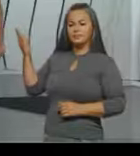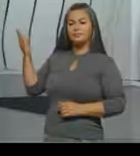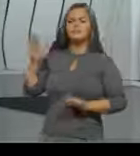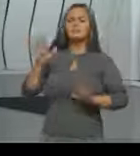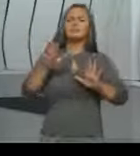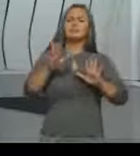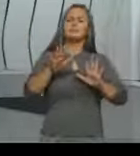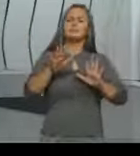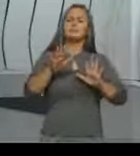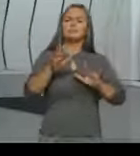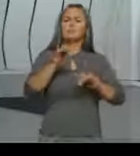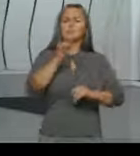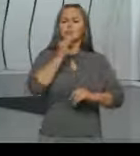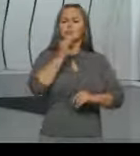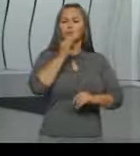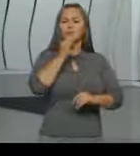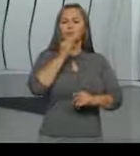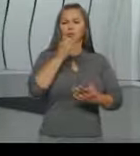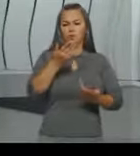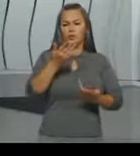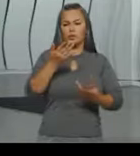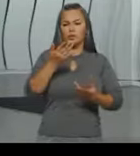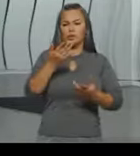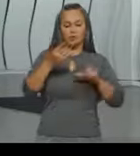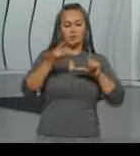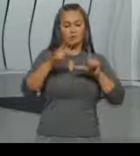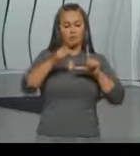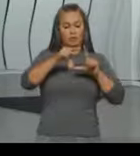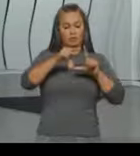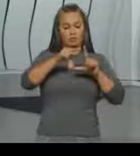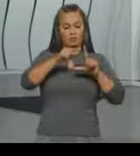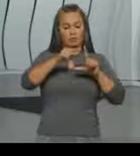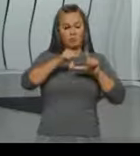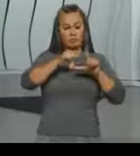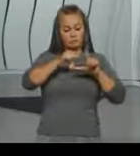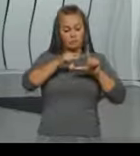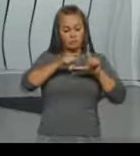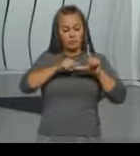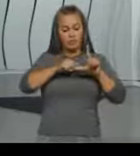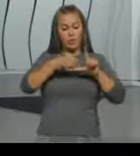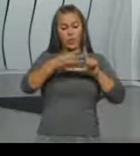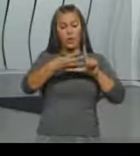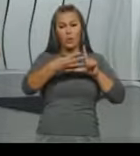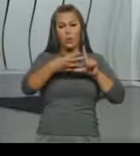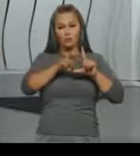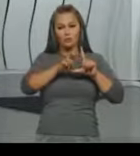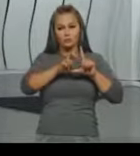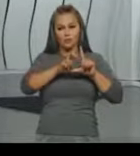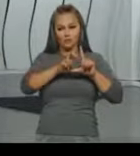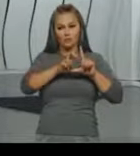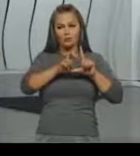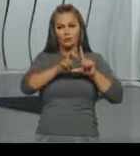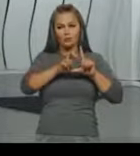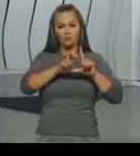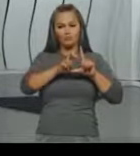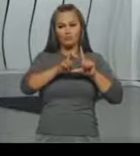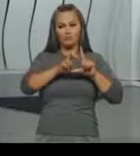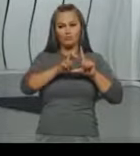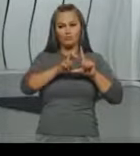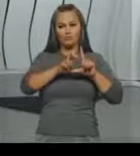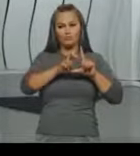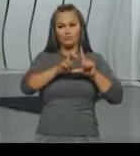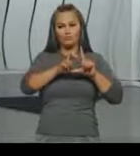tipo... aqui vale 45 graus, então esse ângulo aqui é de 45. O ângulo alfa é 45. Eu não estou falando